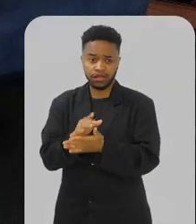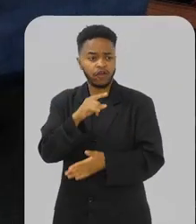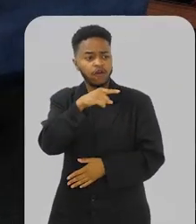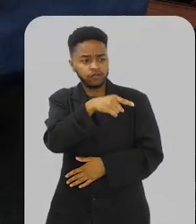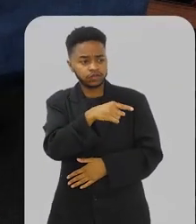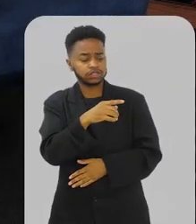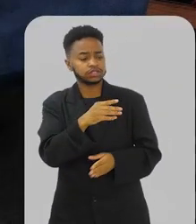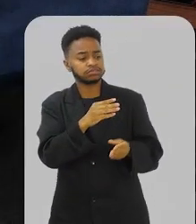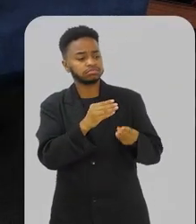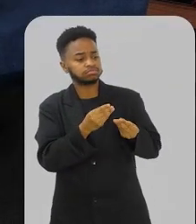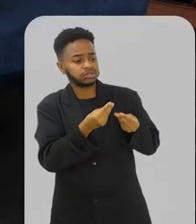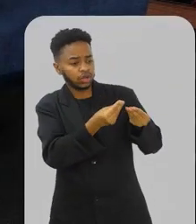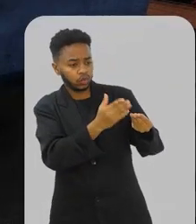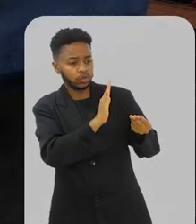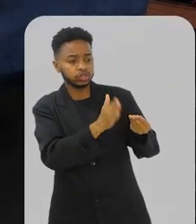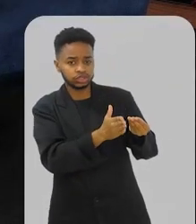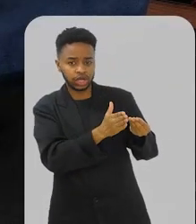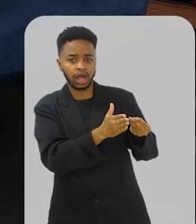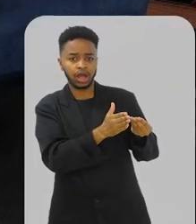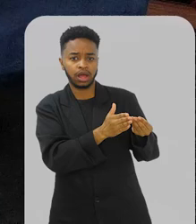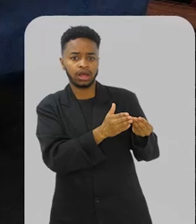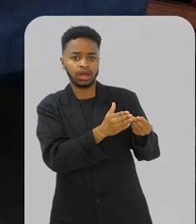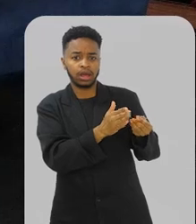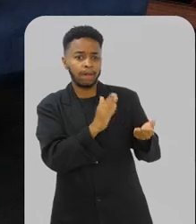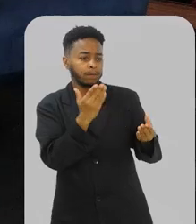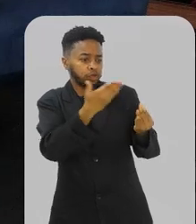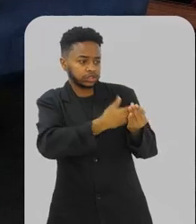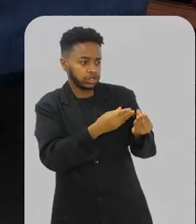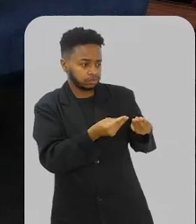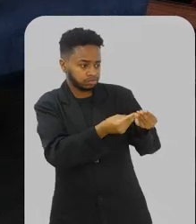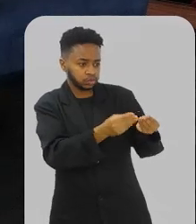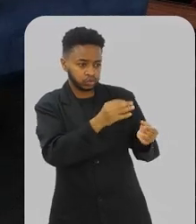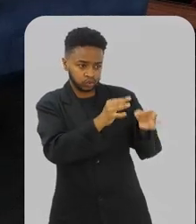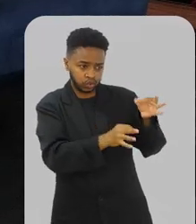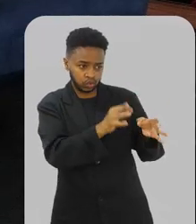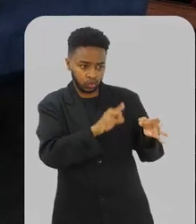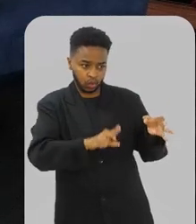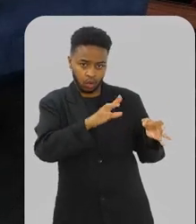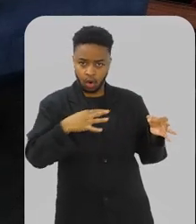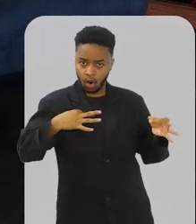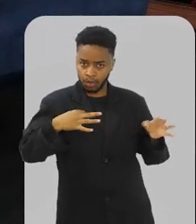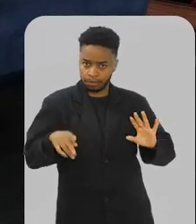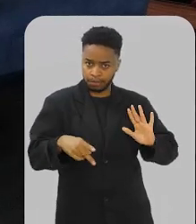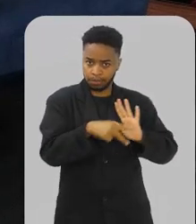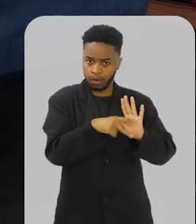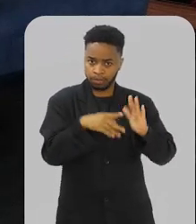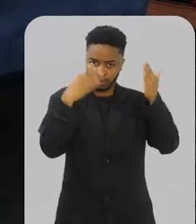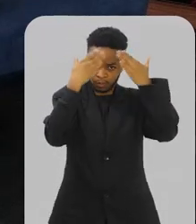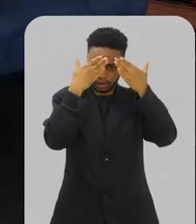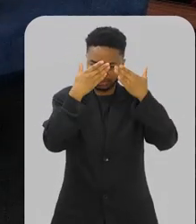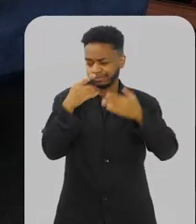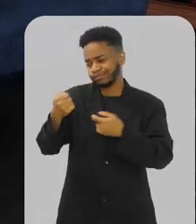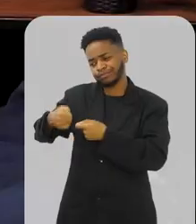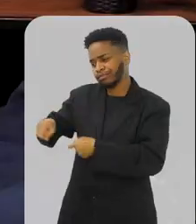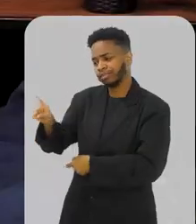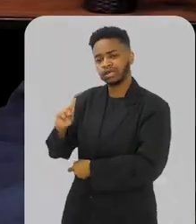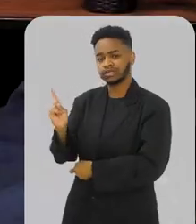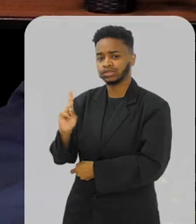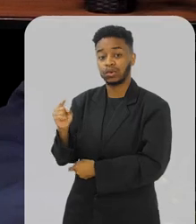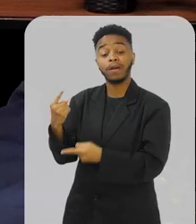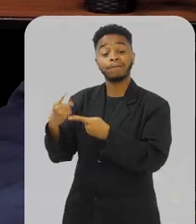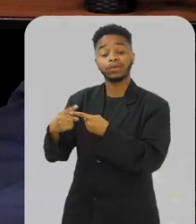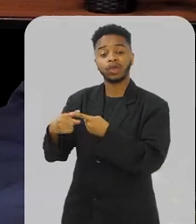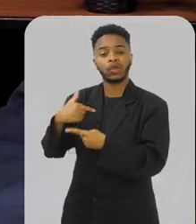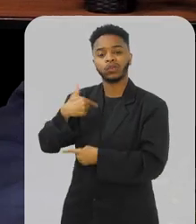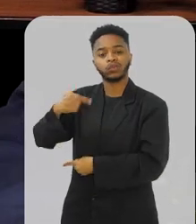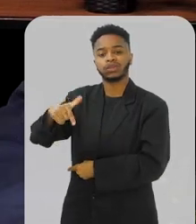com algum juiz com essa indumentária? Não foi preciso. Certo. Não foi preciso. Porque como eu não